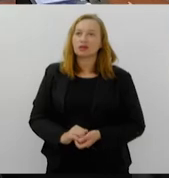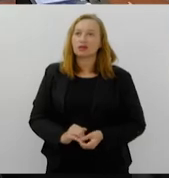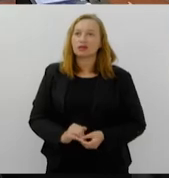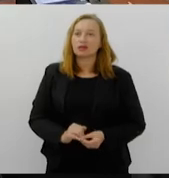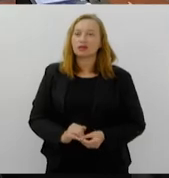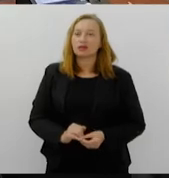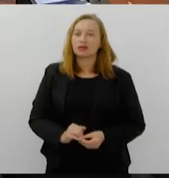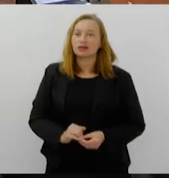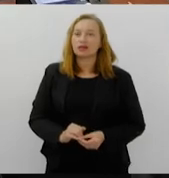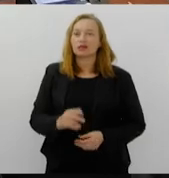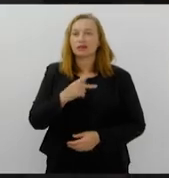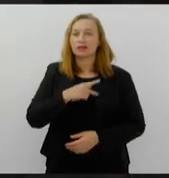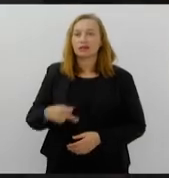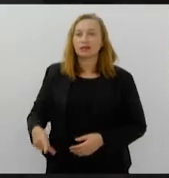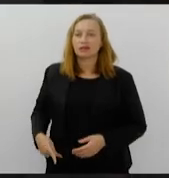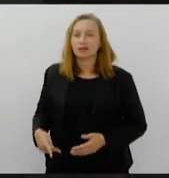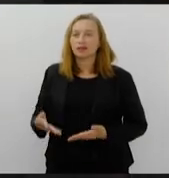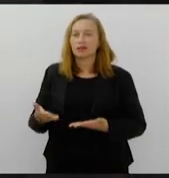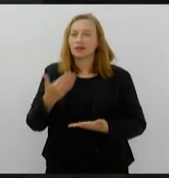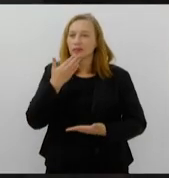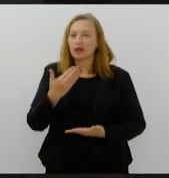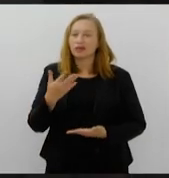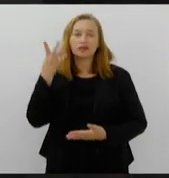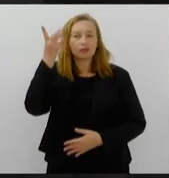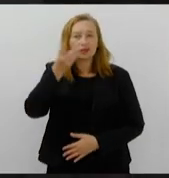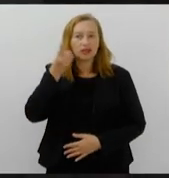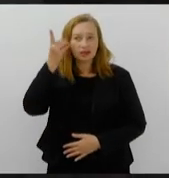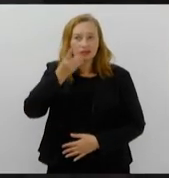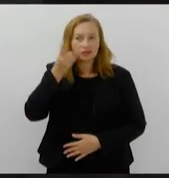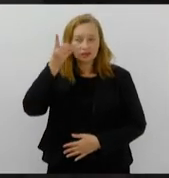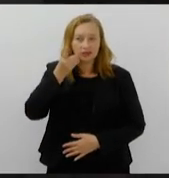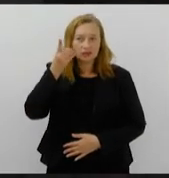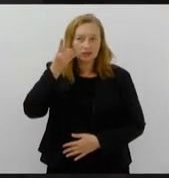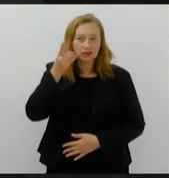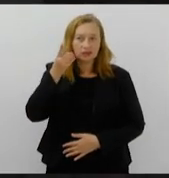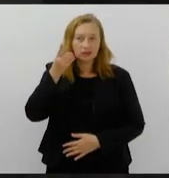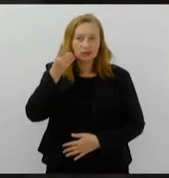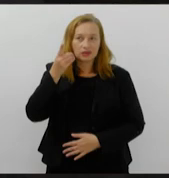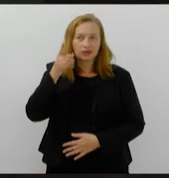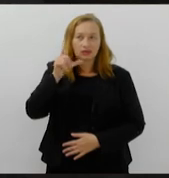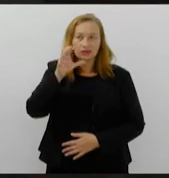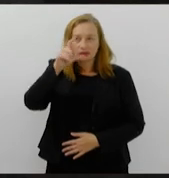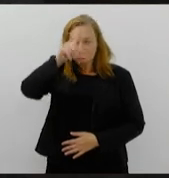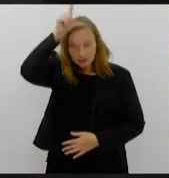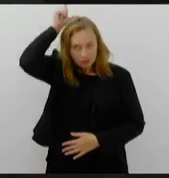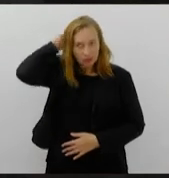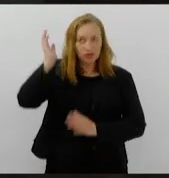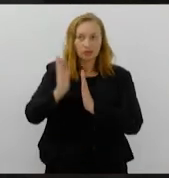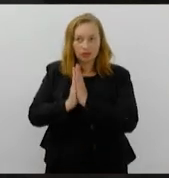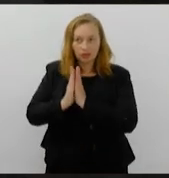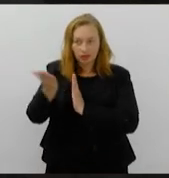A presidência designa o deputado. Aliás, deputado Luiz Paulo, por favor.